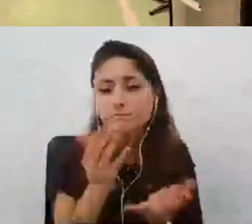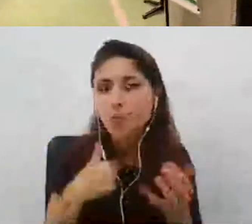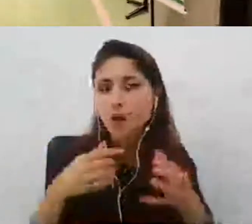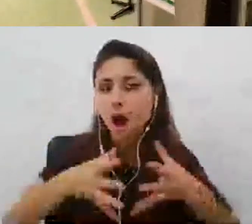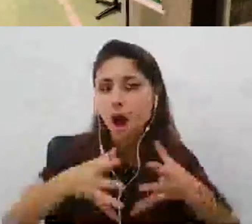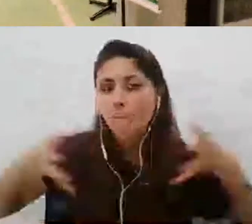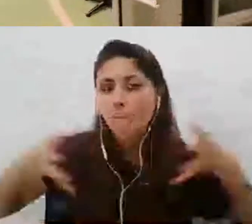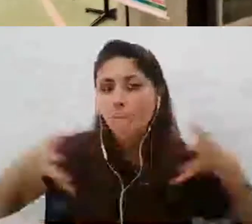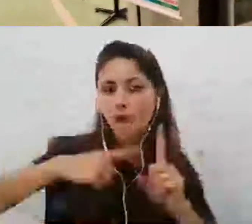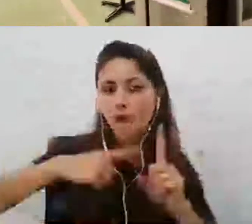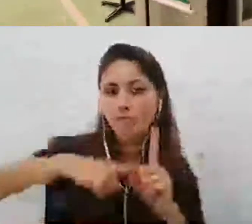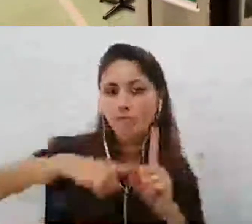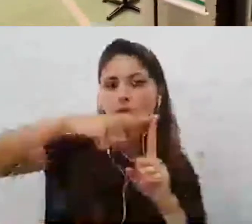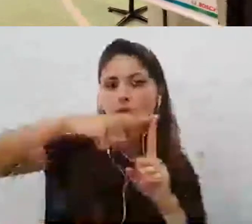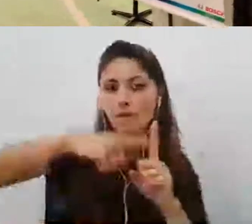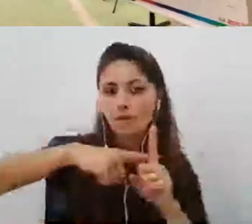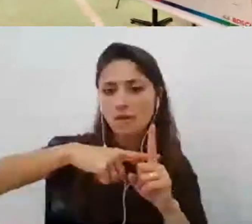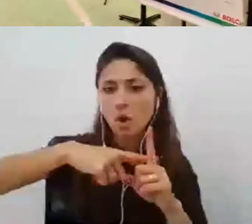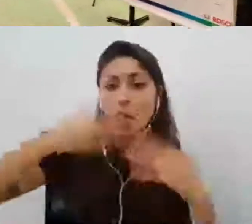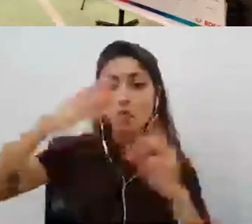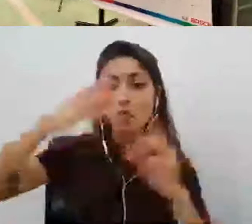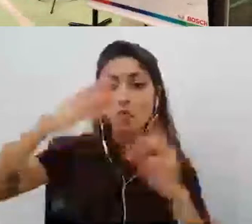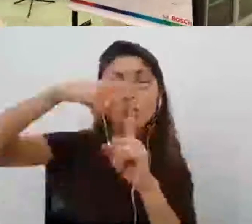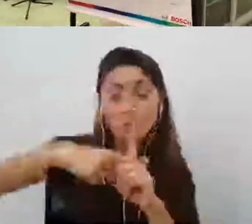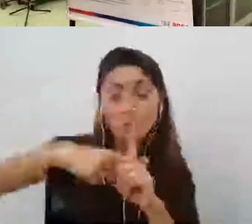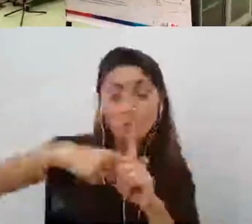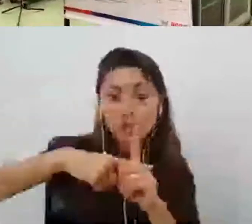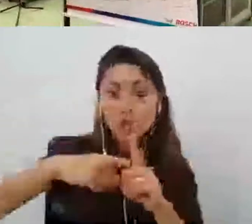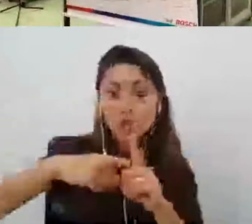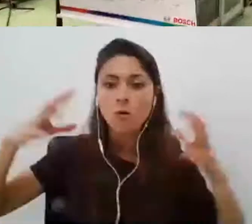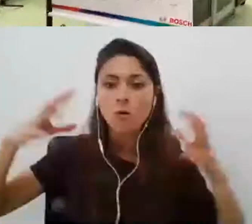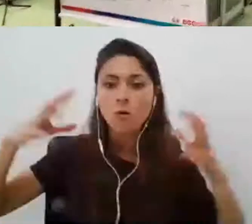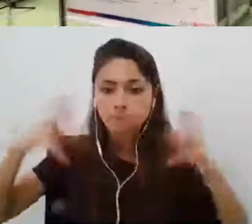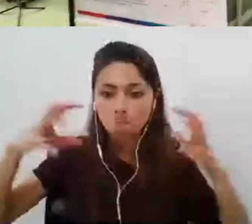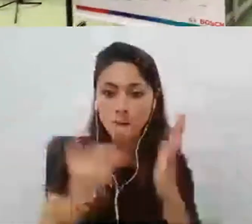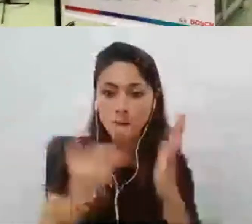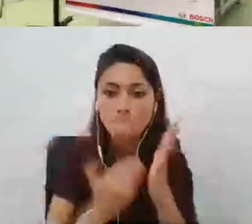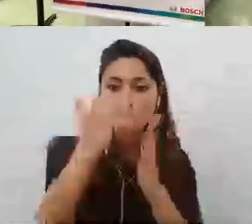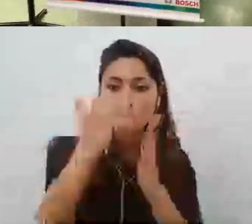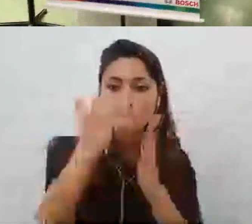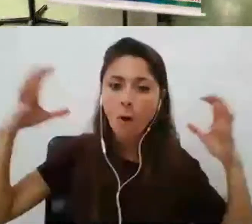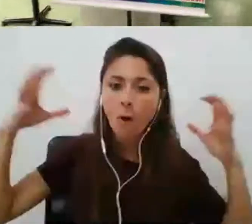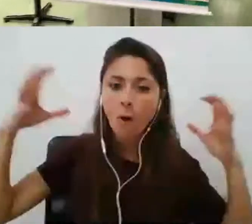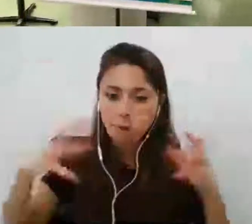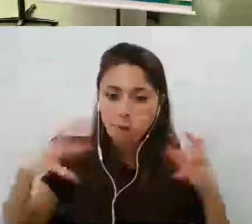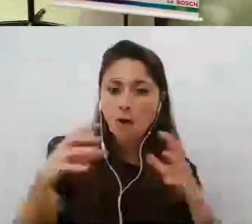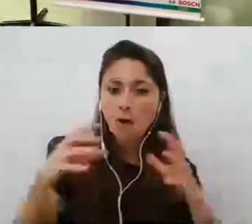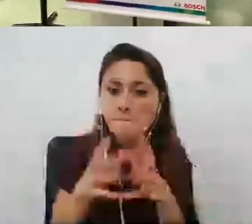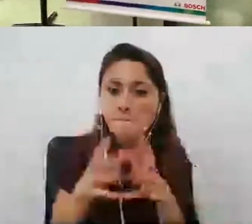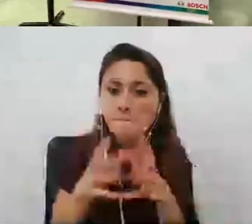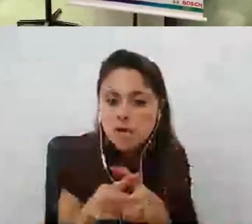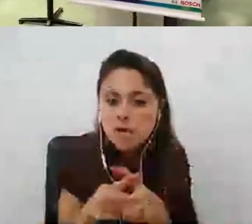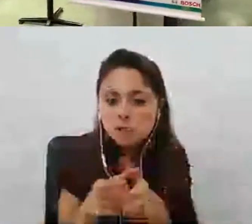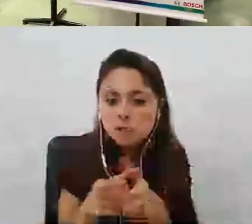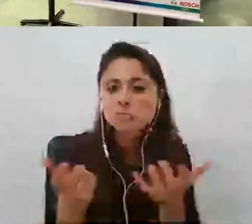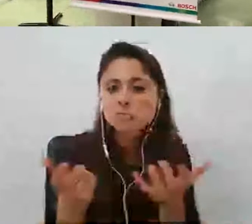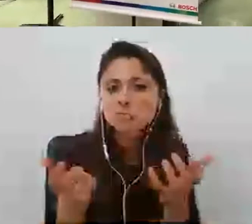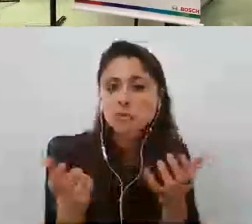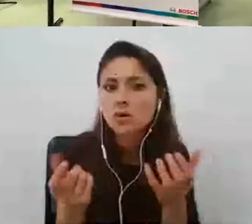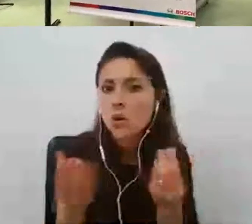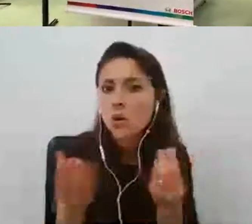aumentar a temperatura, diminuir a temperatura, aumentar a pressão, diminuir a pressão, né? Então, isso tudo a gente consegue visualizar